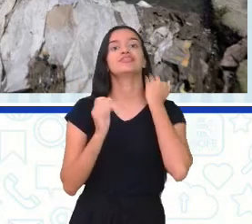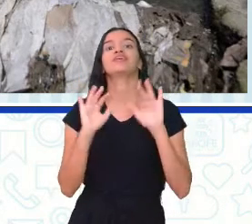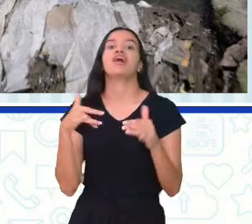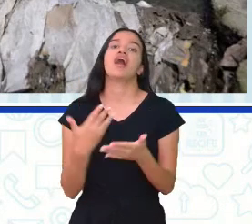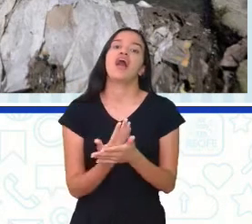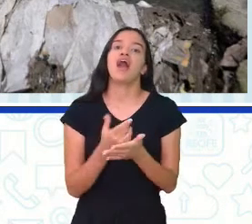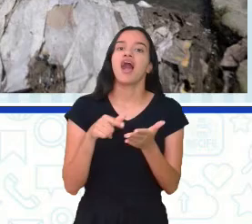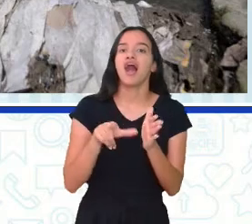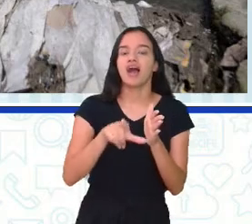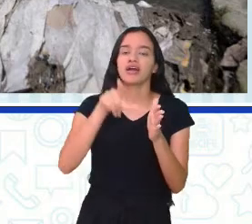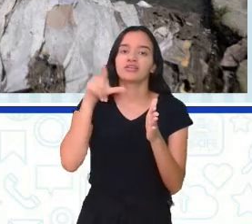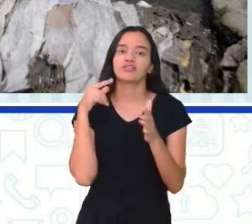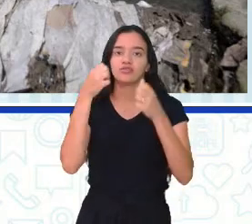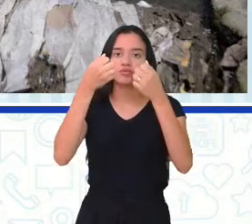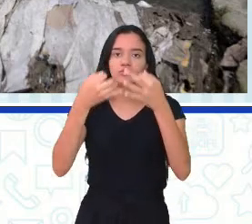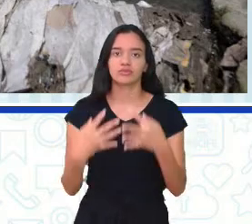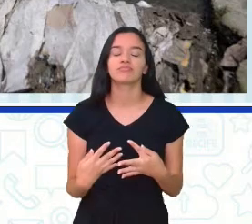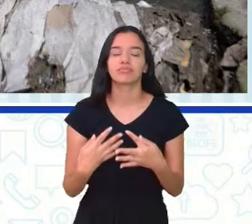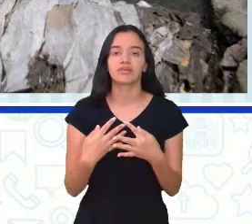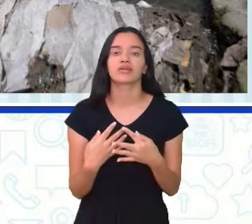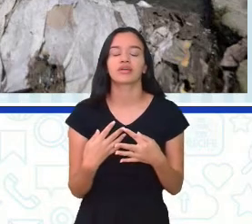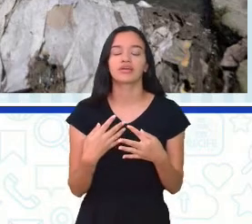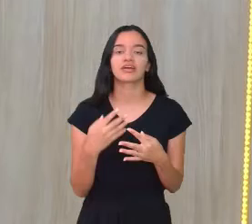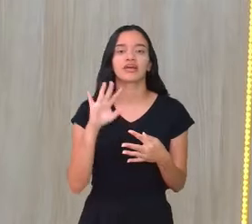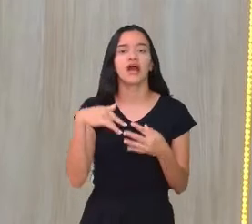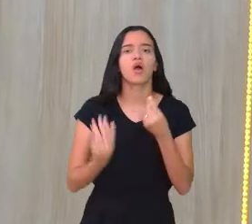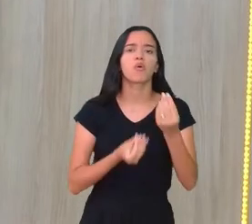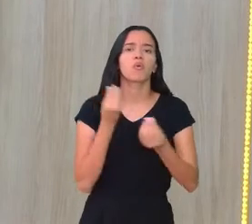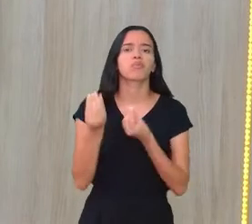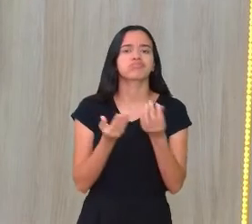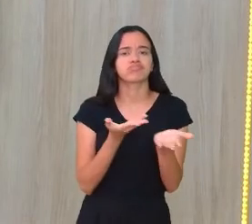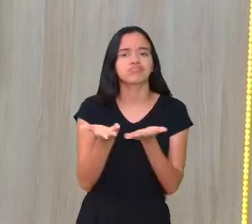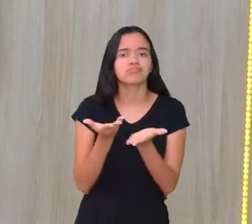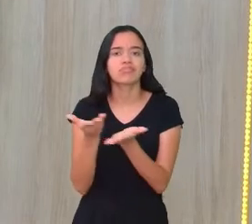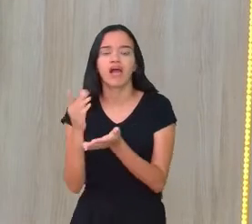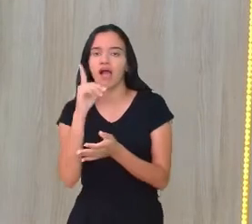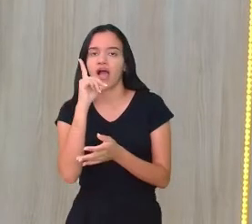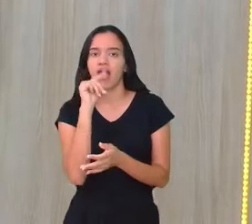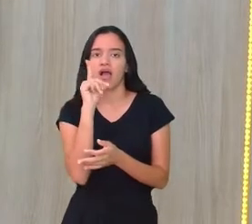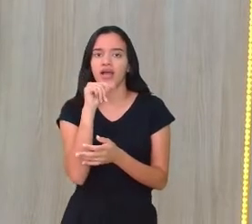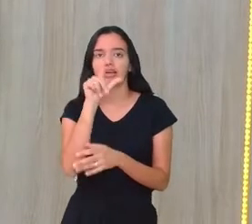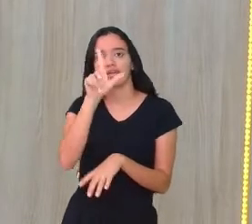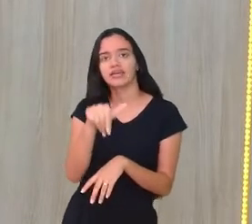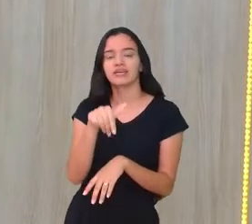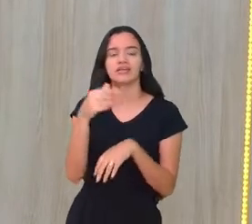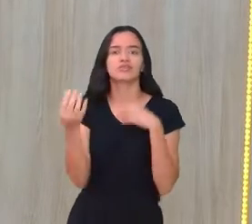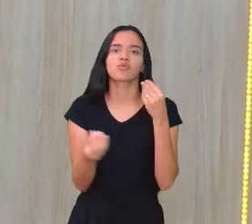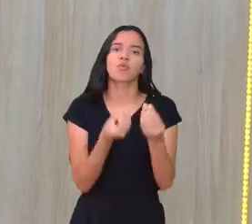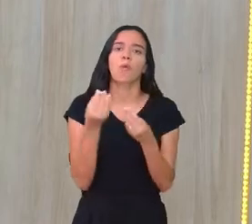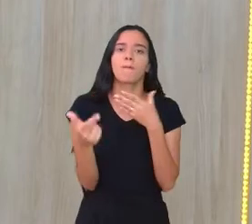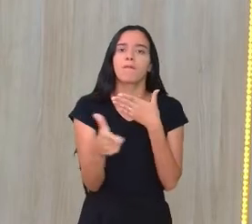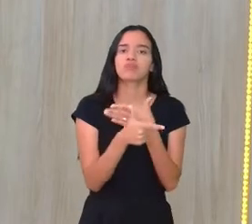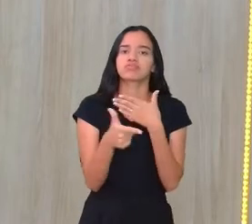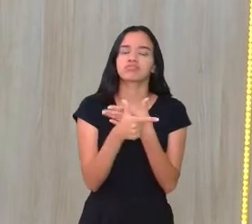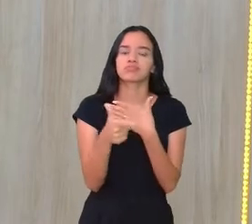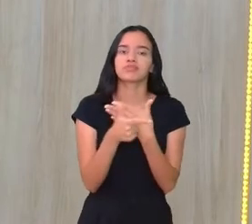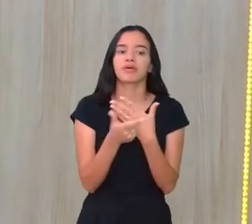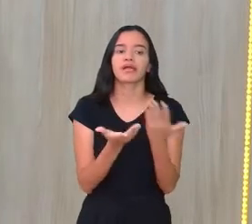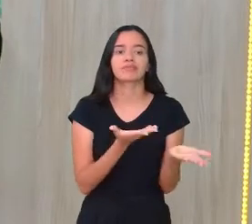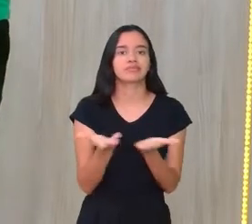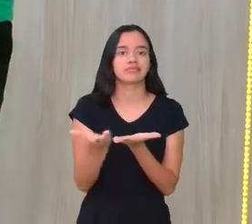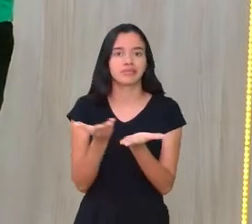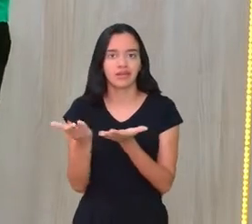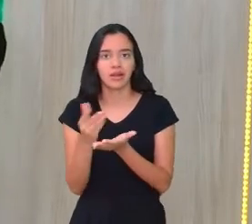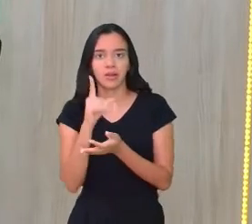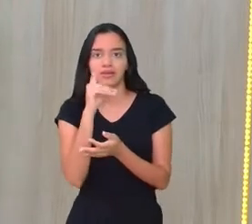tem aqui um vídeo que a gente vai ver sobre como se trata a água, né? Como é que funciona a estação de tratamento de